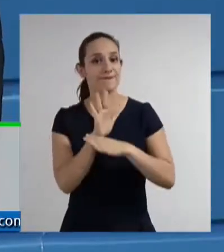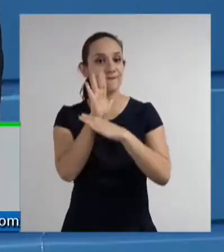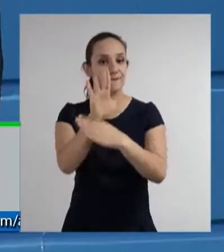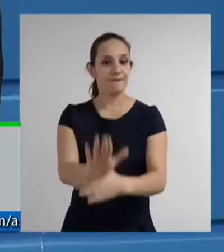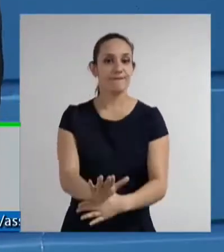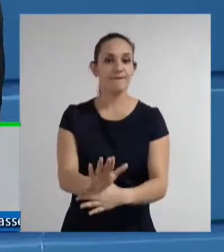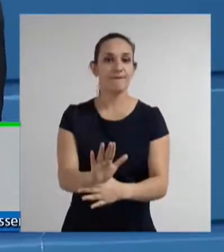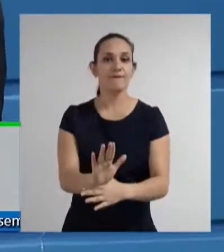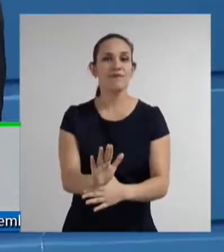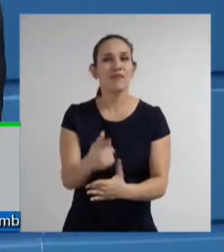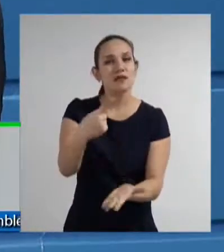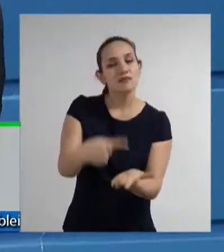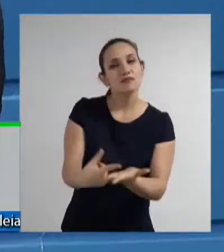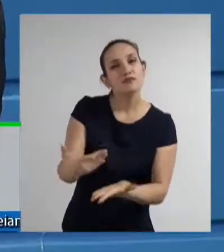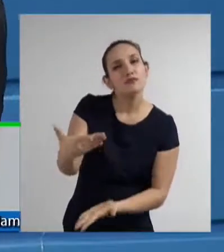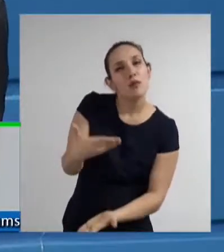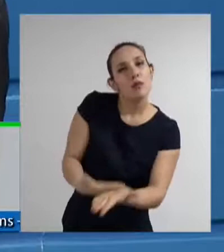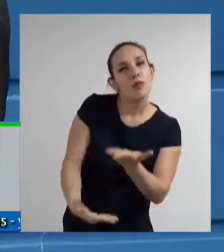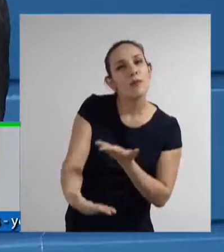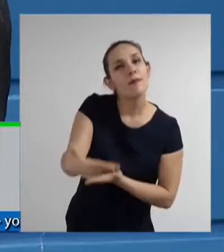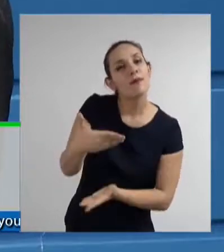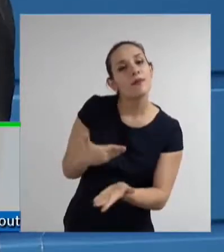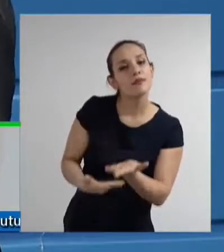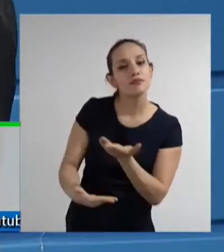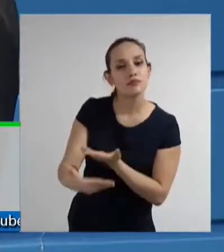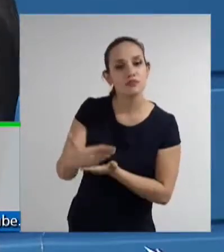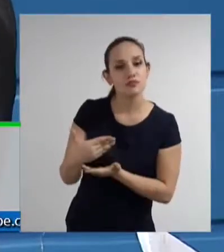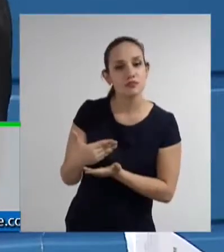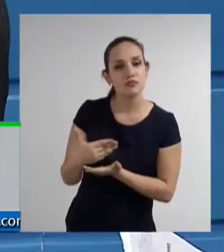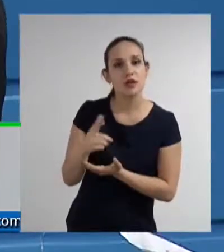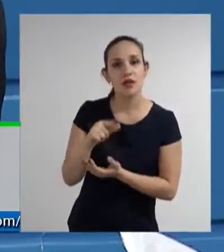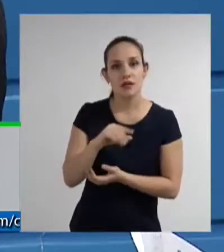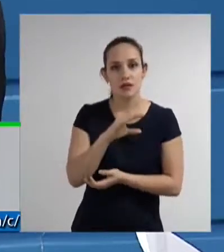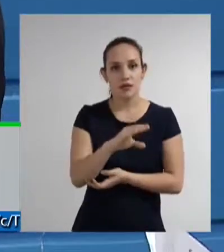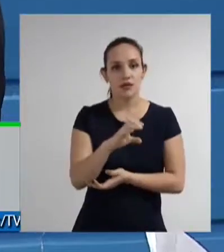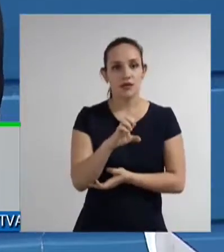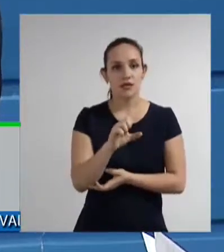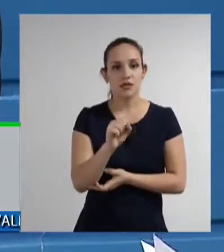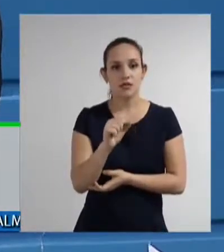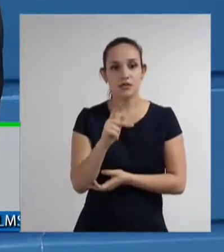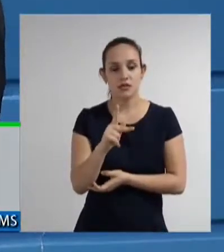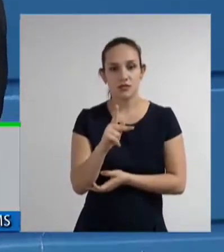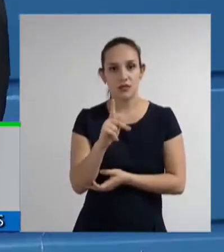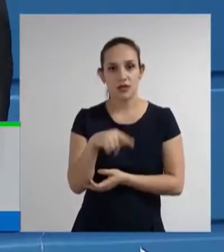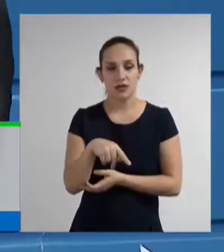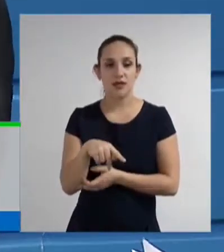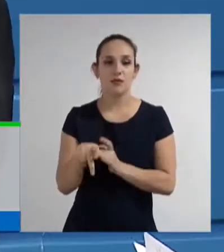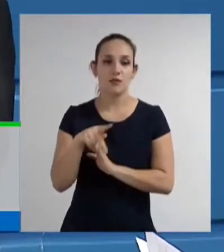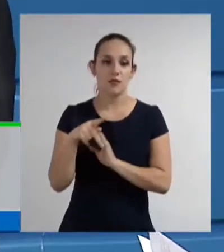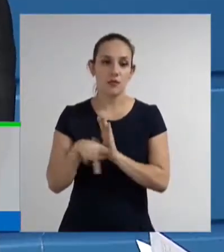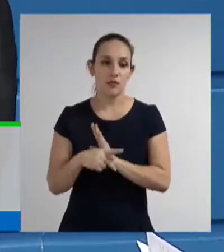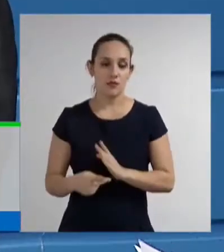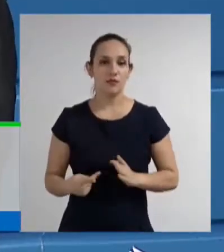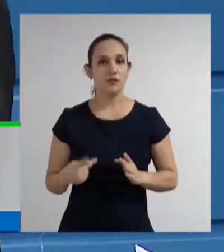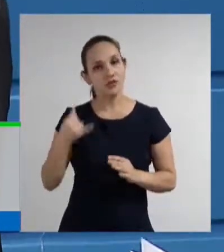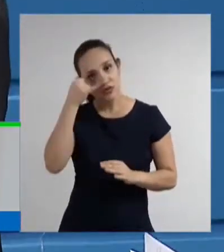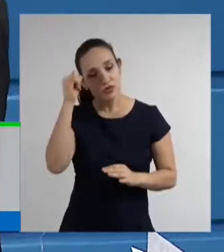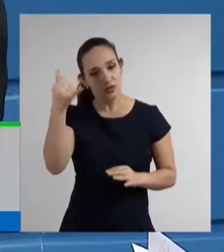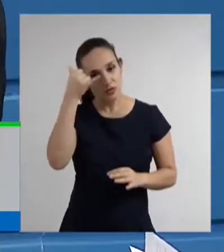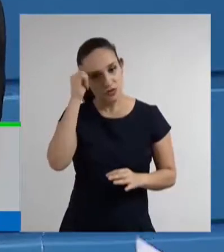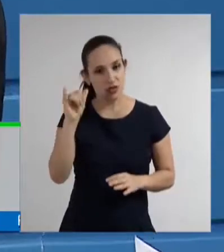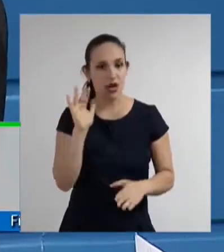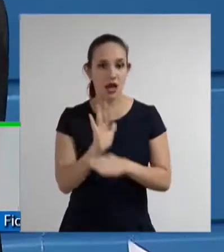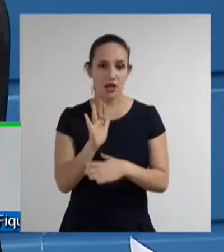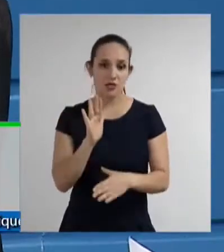a negociação e acordo com a CESP, Centrais Elétricas de São Paulo, que beneficiam diretamente